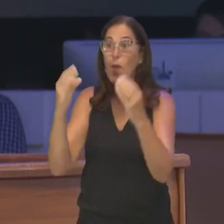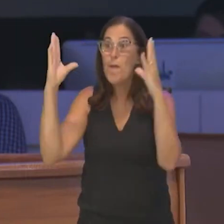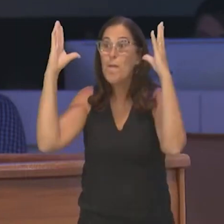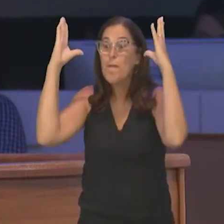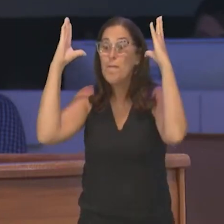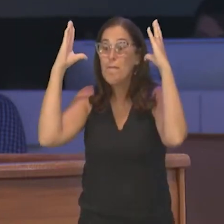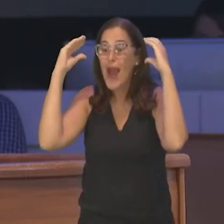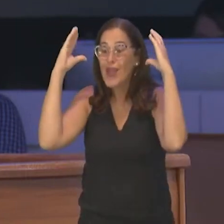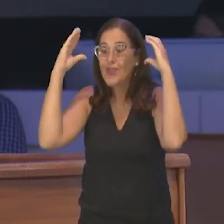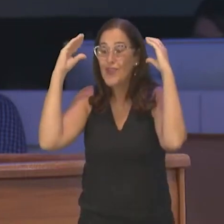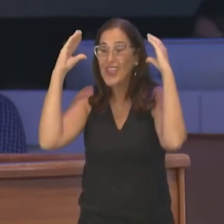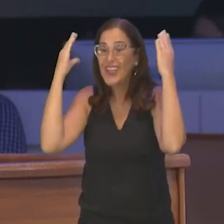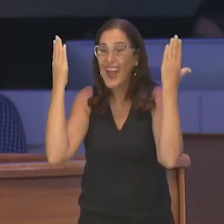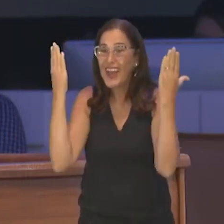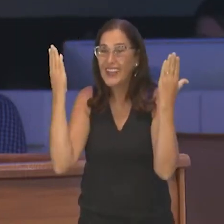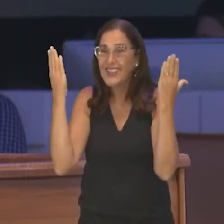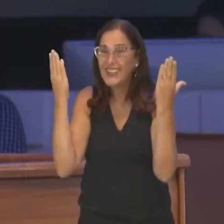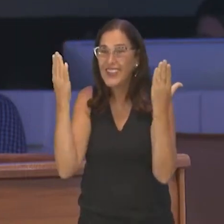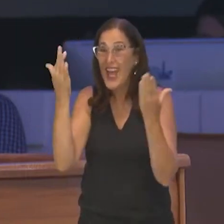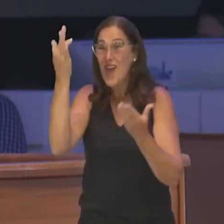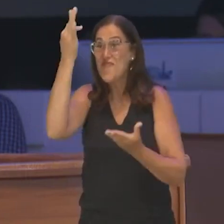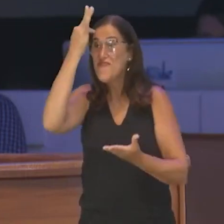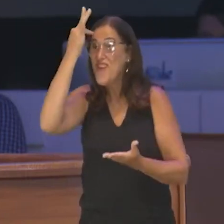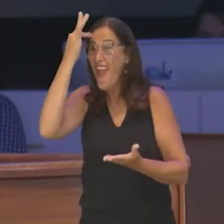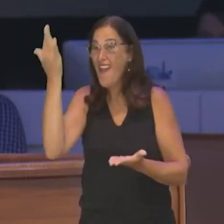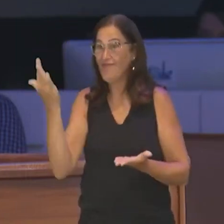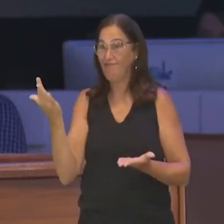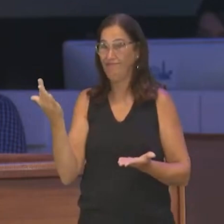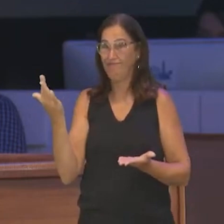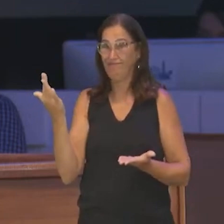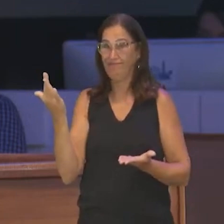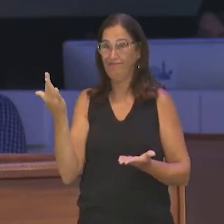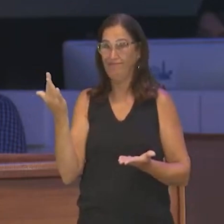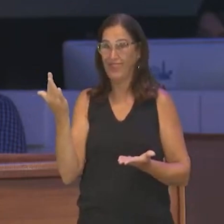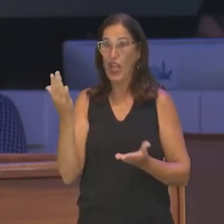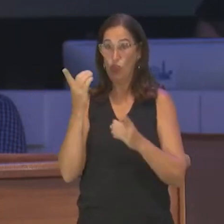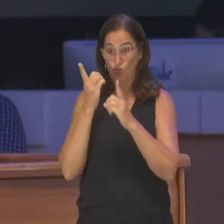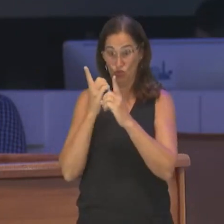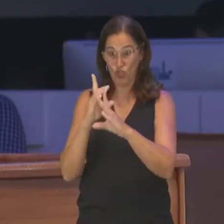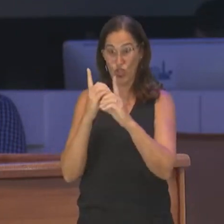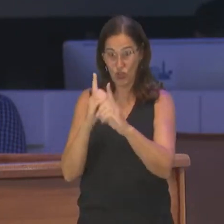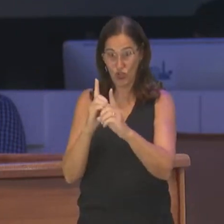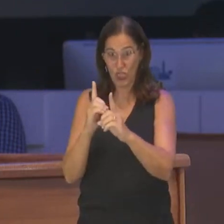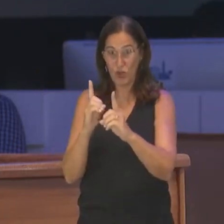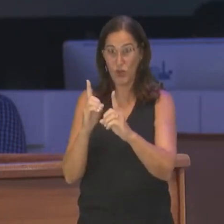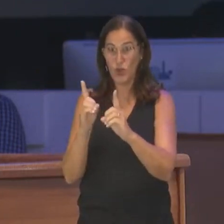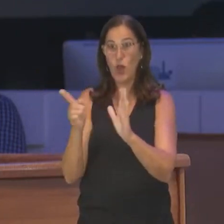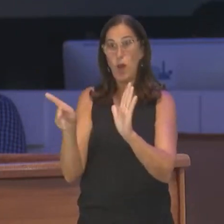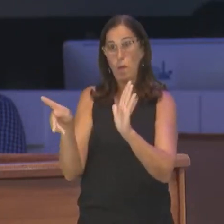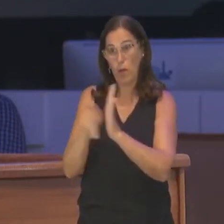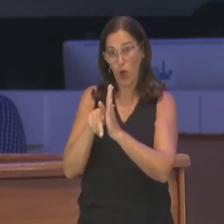maturidade na fé daqueles discípulos de Jesus.